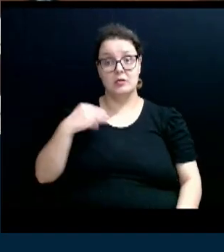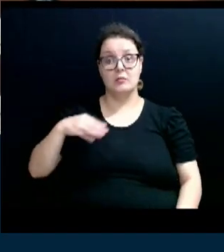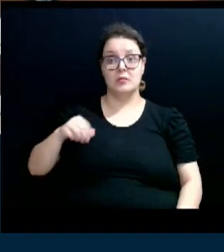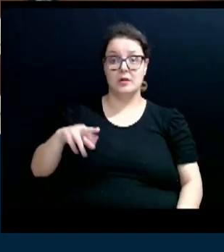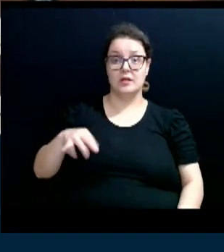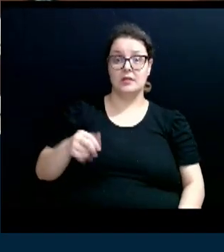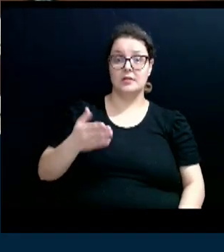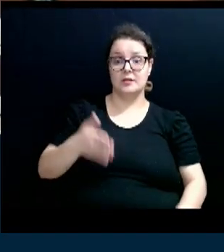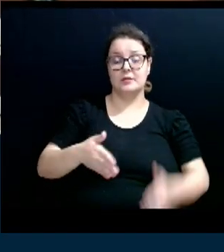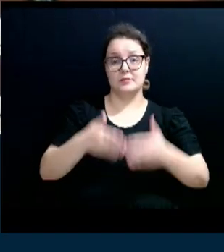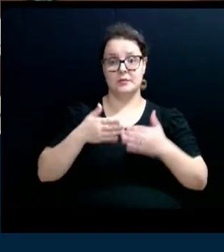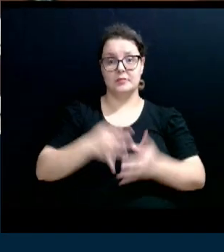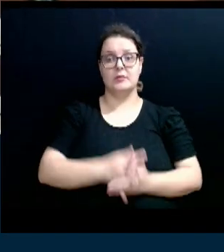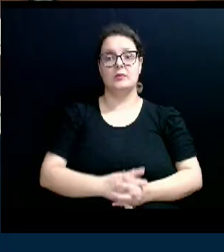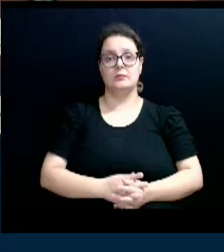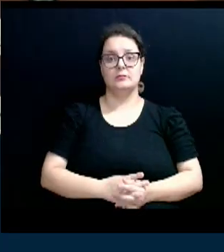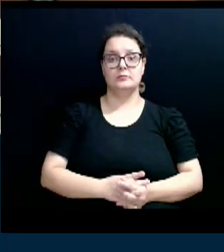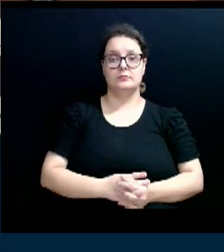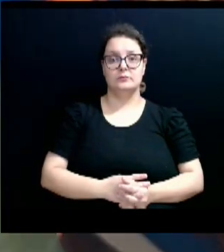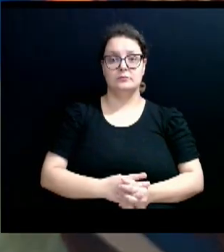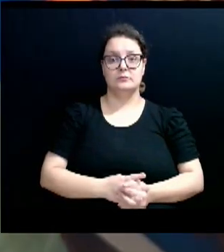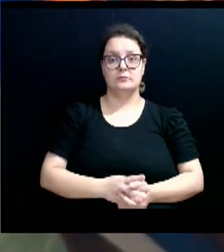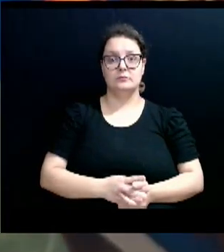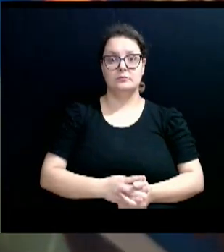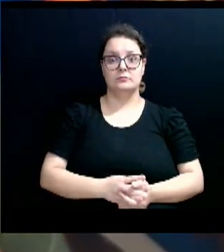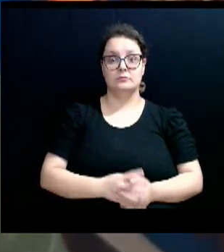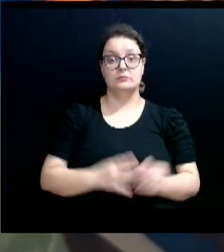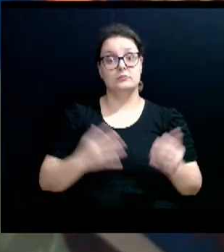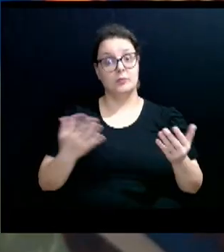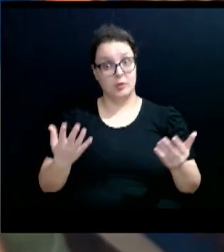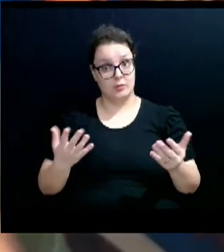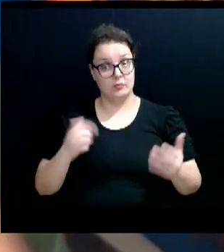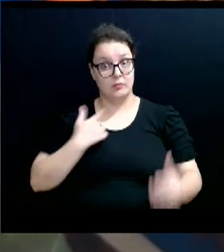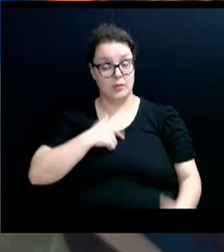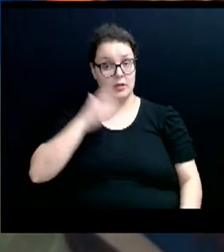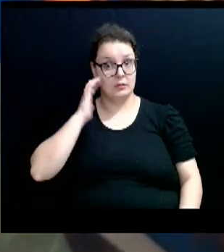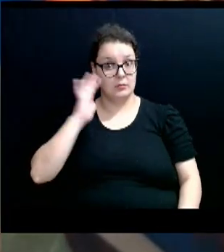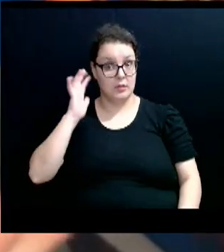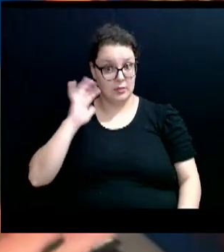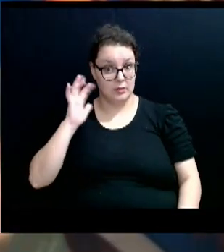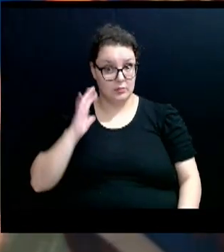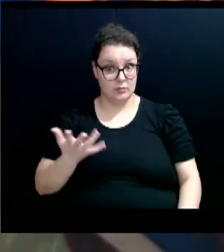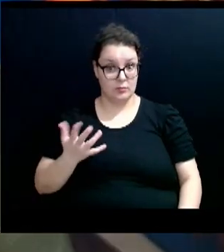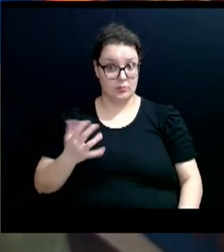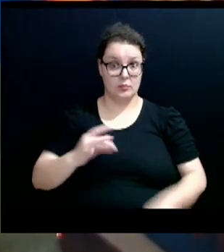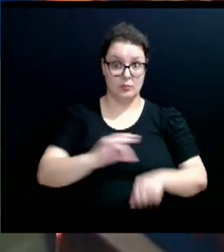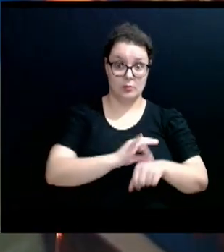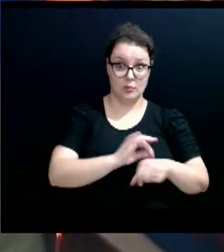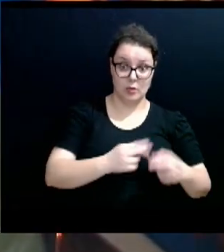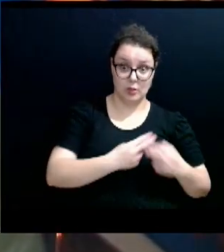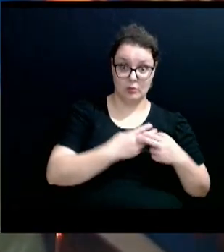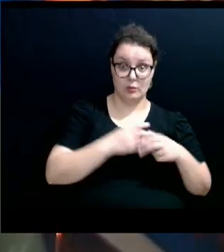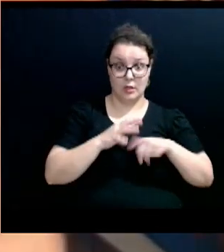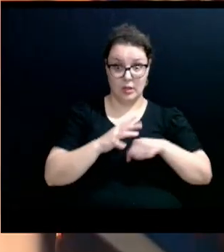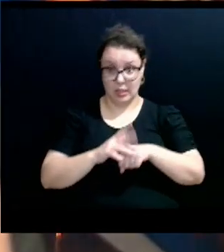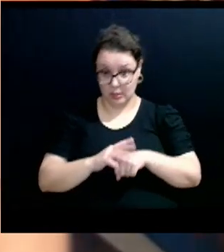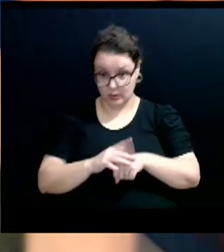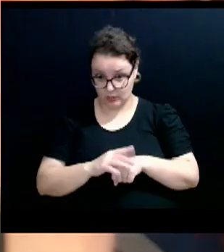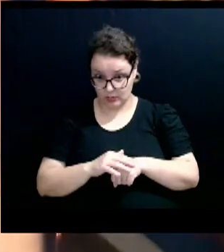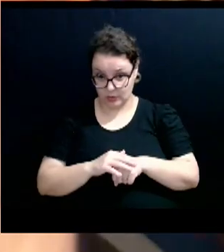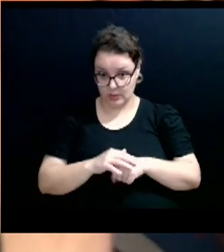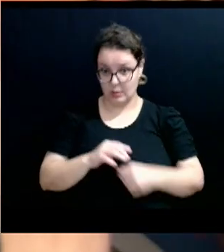favor. Bom, para a gente pensar em um luto patológico, para a